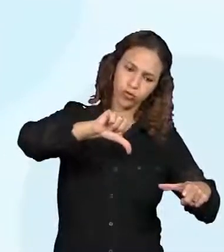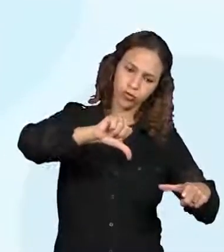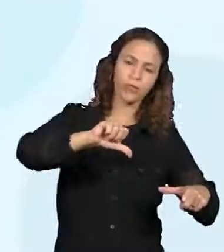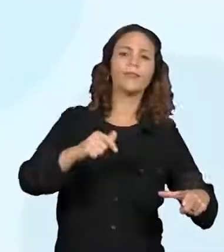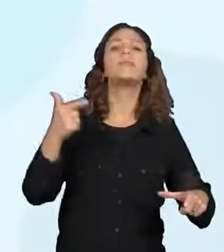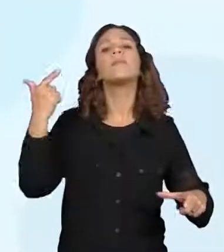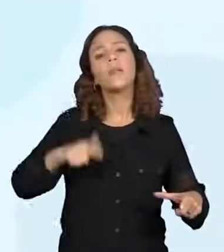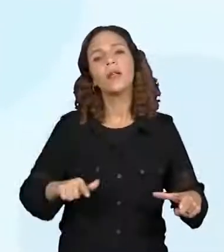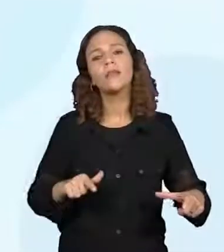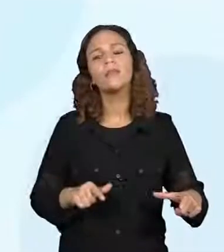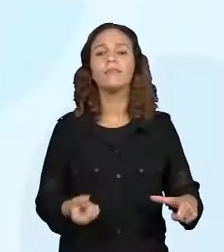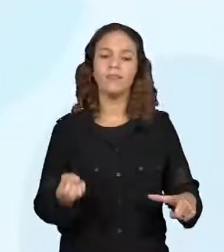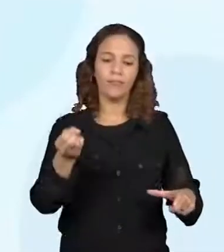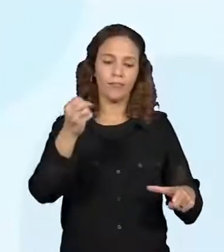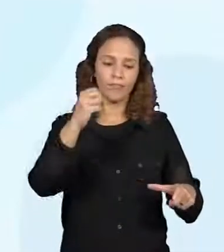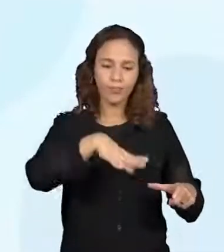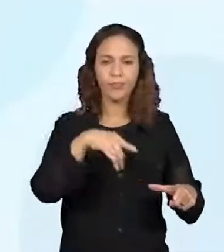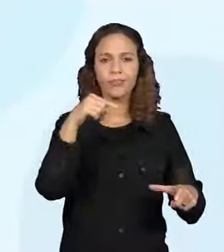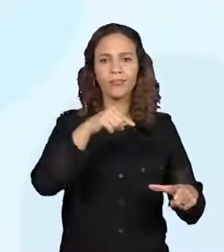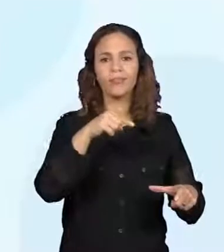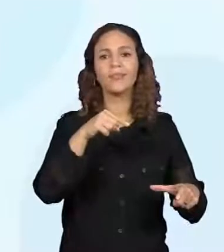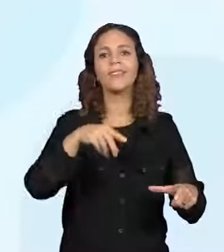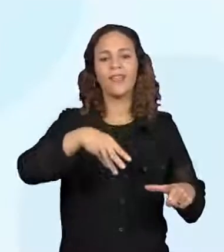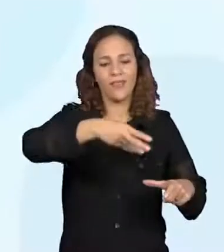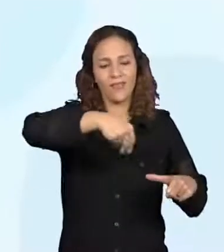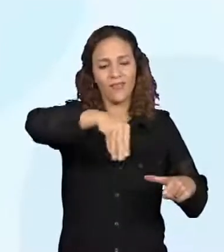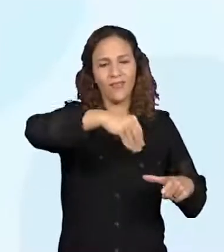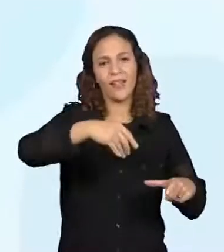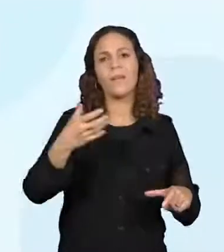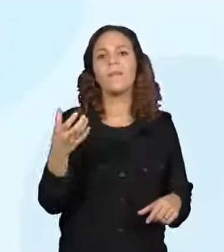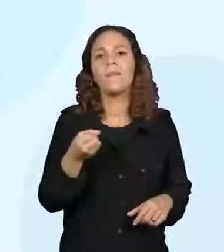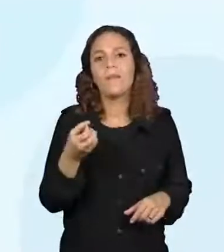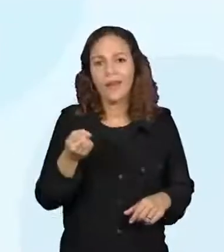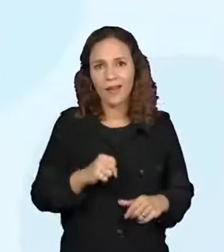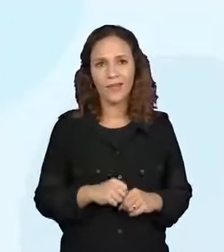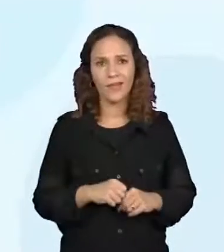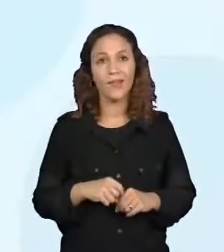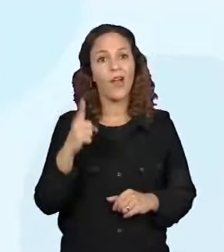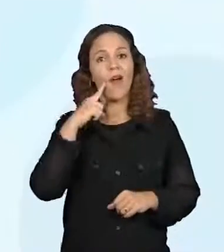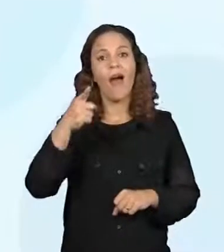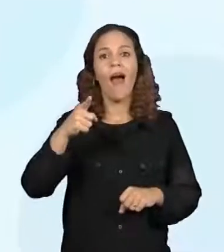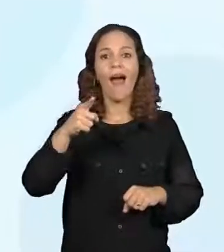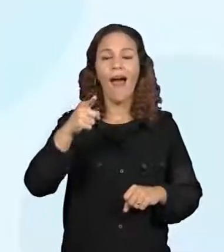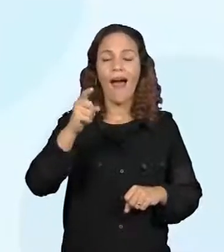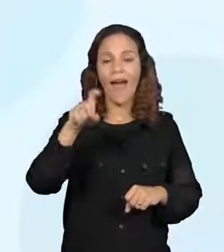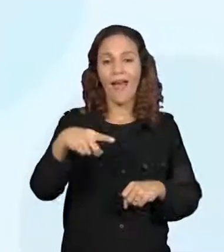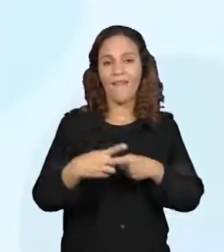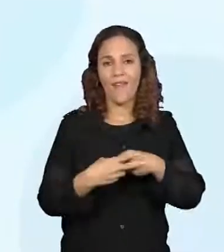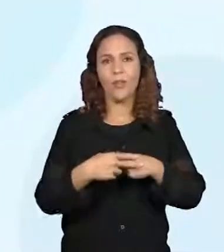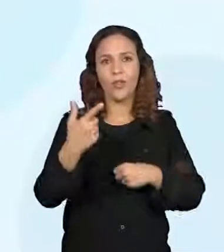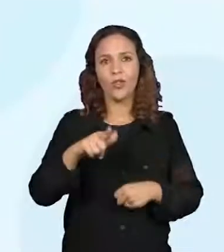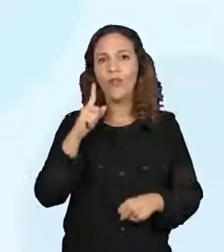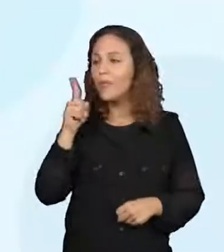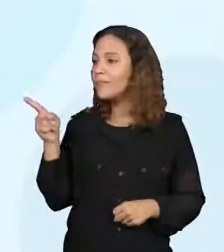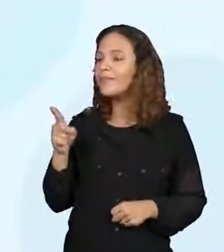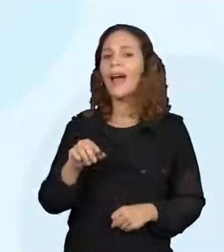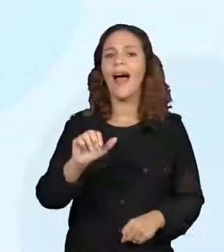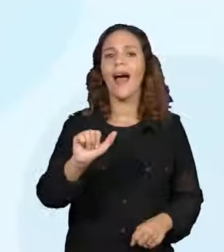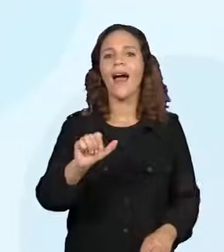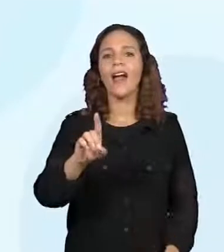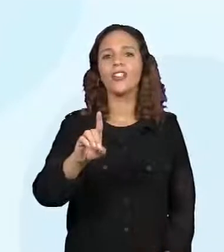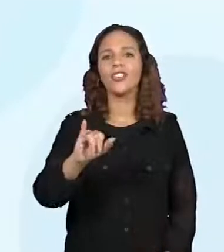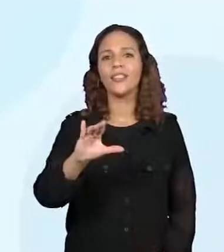farinha, outra ação que você tem que executar, que vem do verbo adicionar. Então, você adicione a farinha,